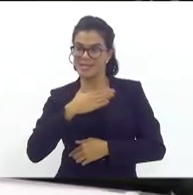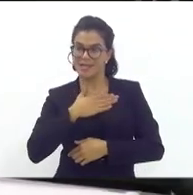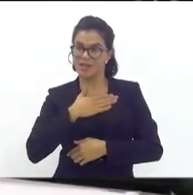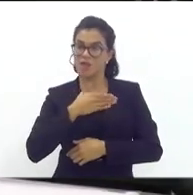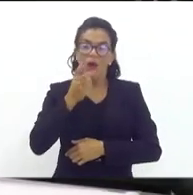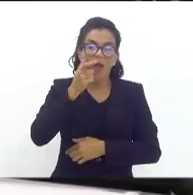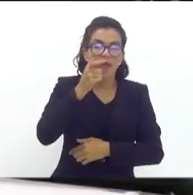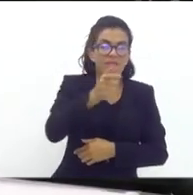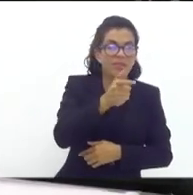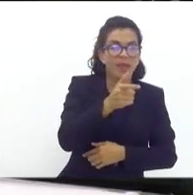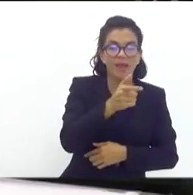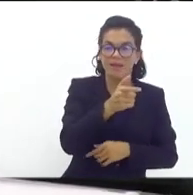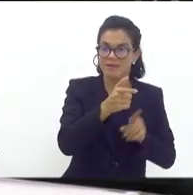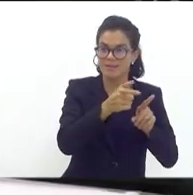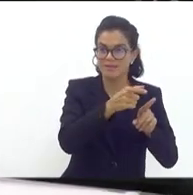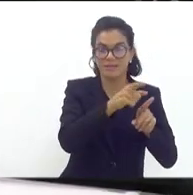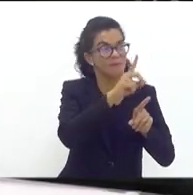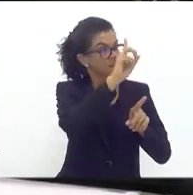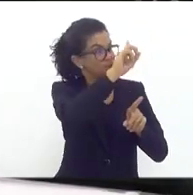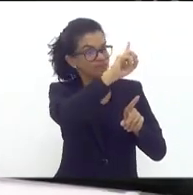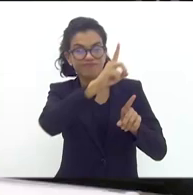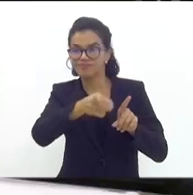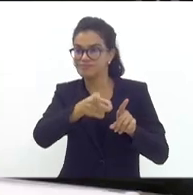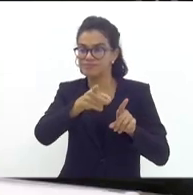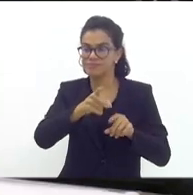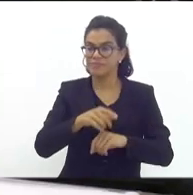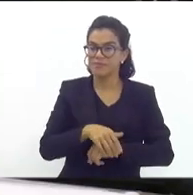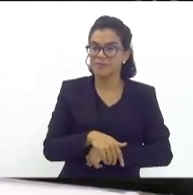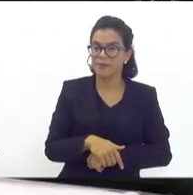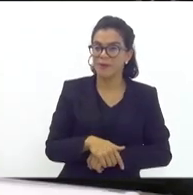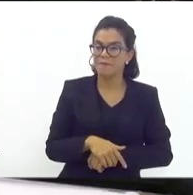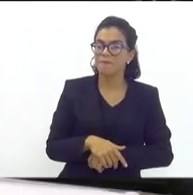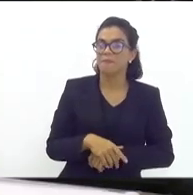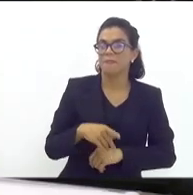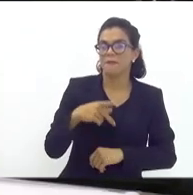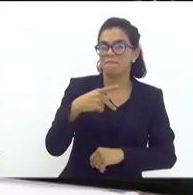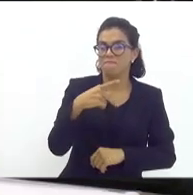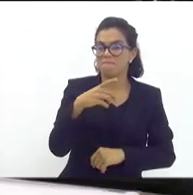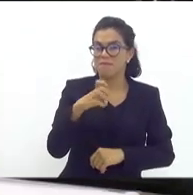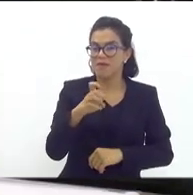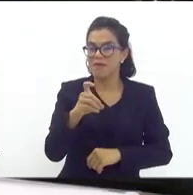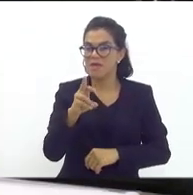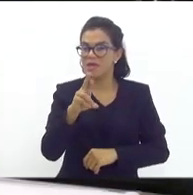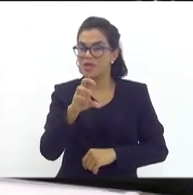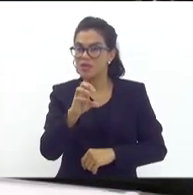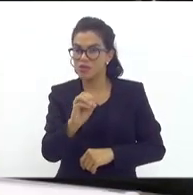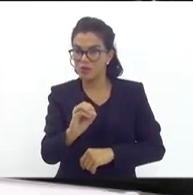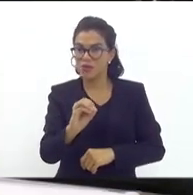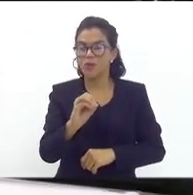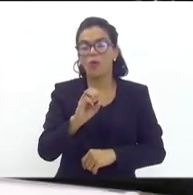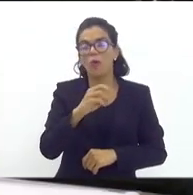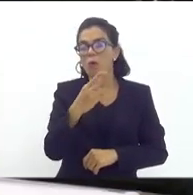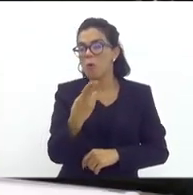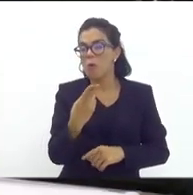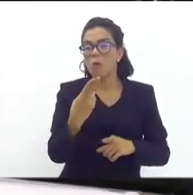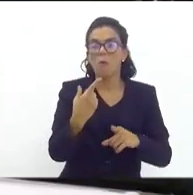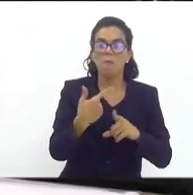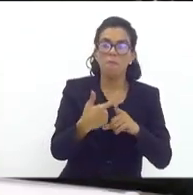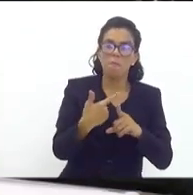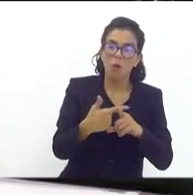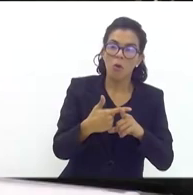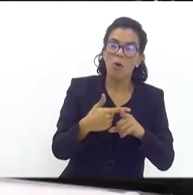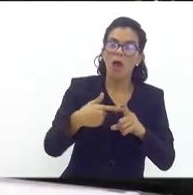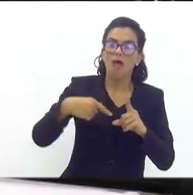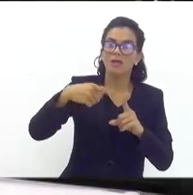agir no interesse de quem delegou aquela tarefa para eles ou pelo fenômeno da captura pela indústria regulada ou porque pelo fenômeno da porta